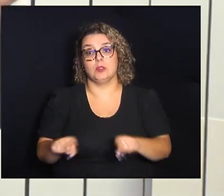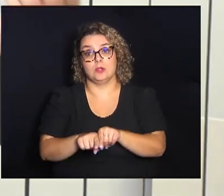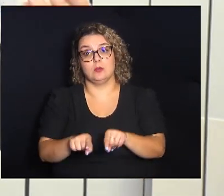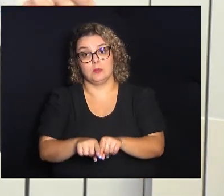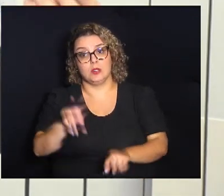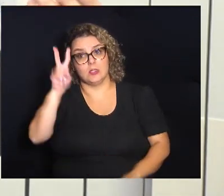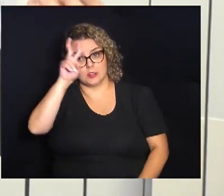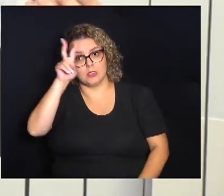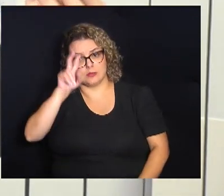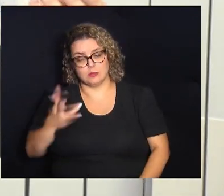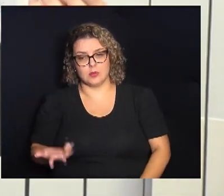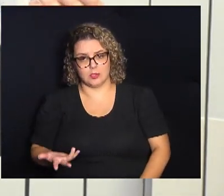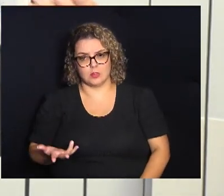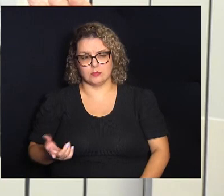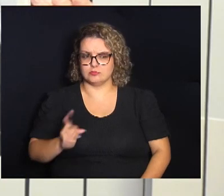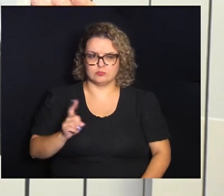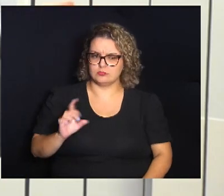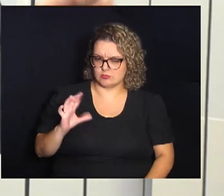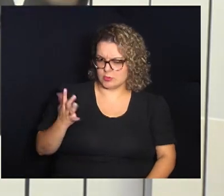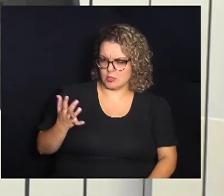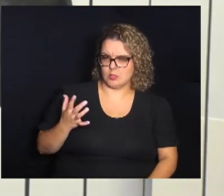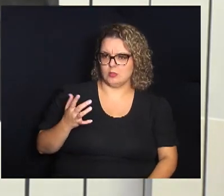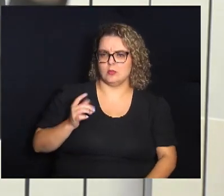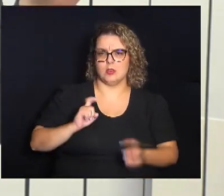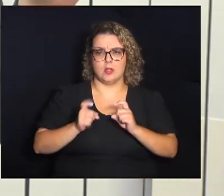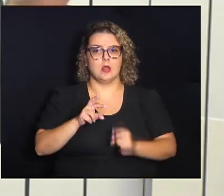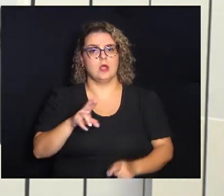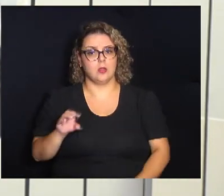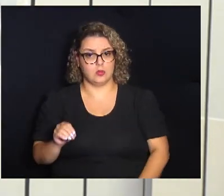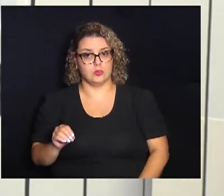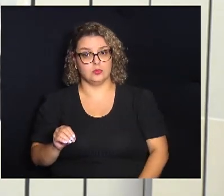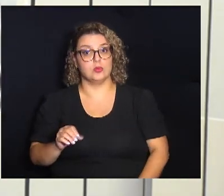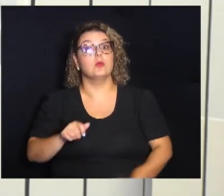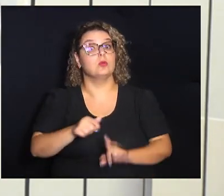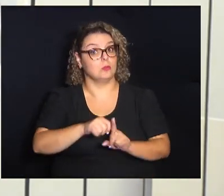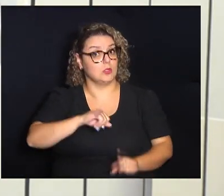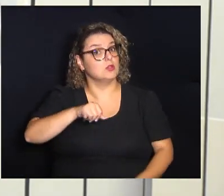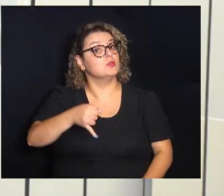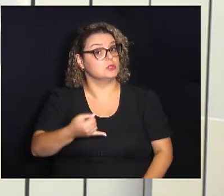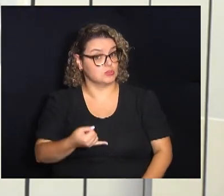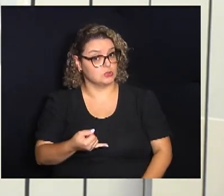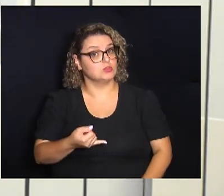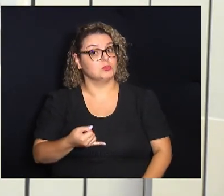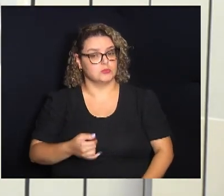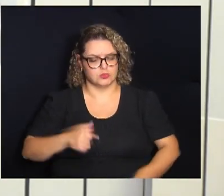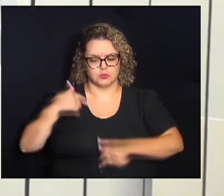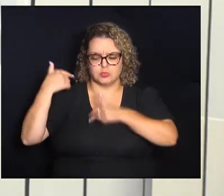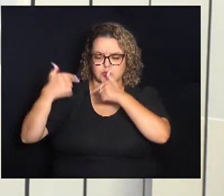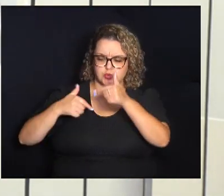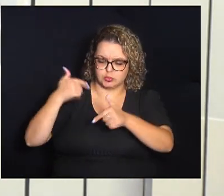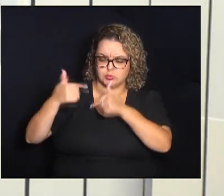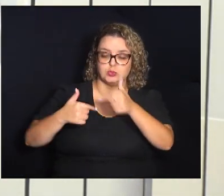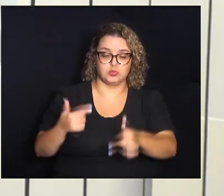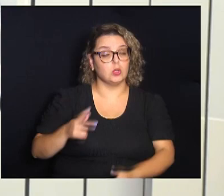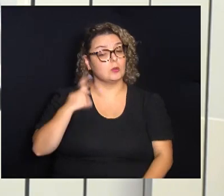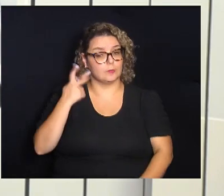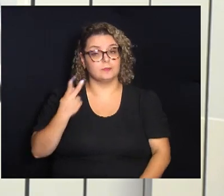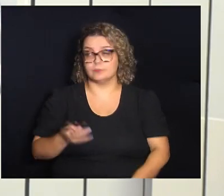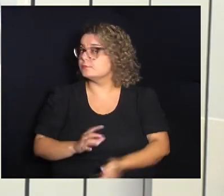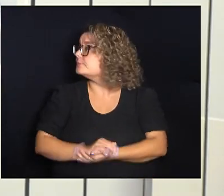lembrou que, apesar de não ocorrer reuniões ordinárias, janeiro foi um mês de intenso trabalho para os